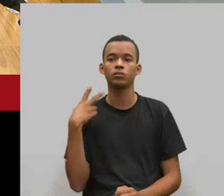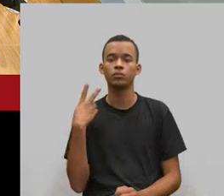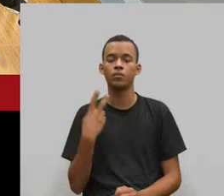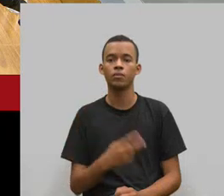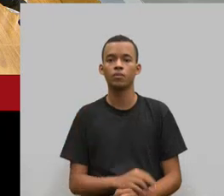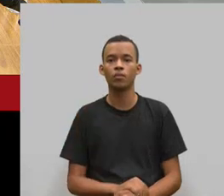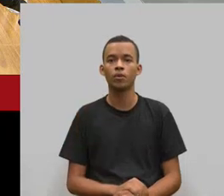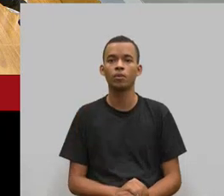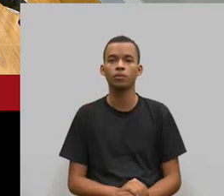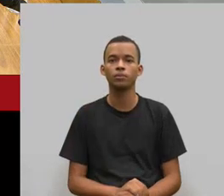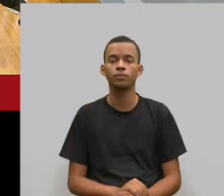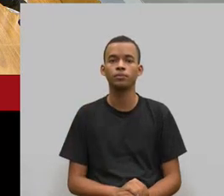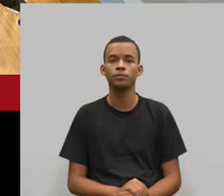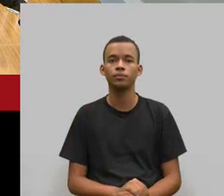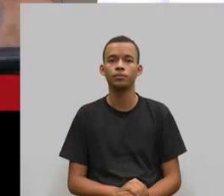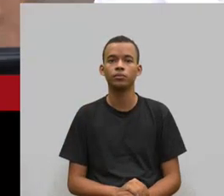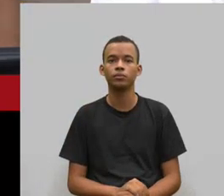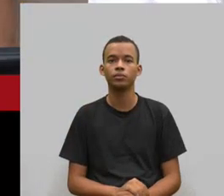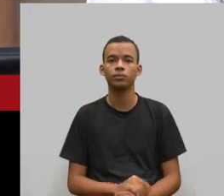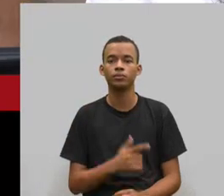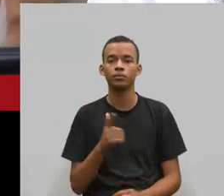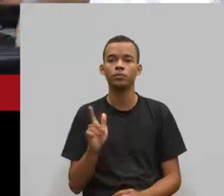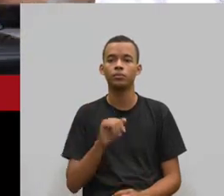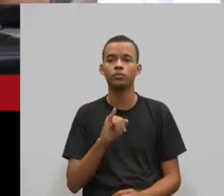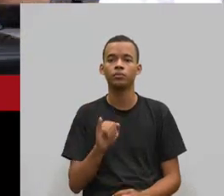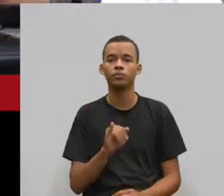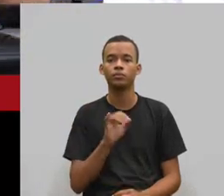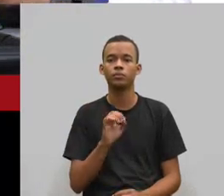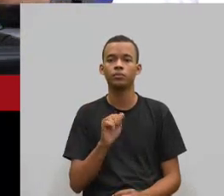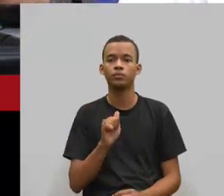Confins João Bosco dos